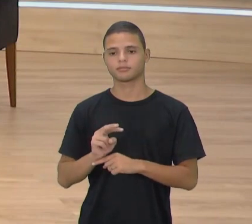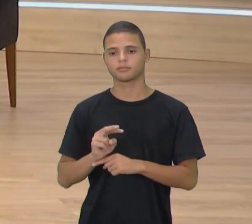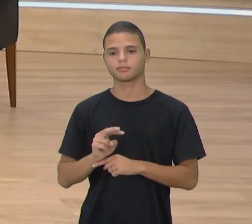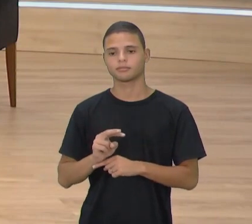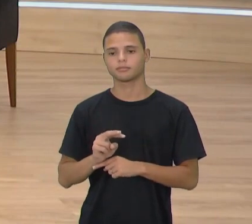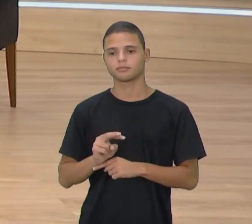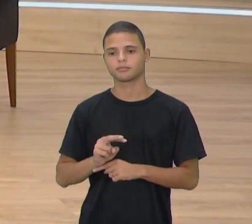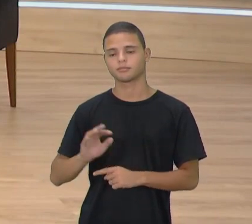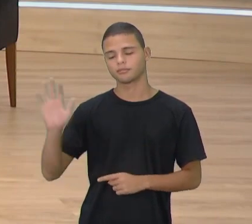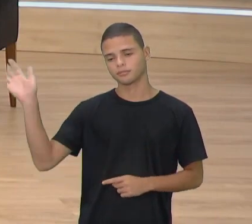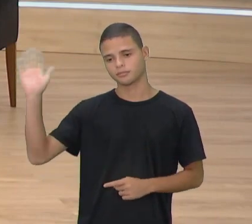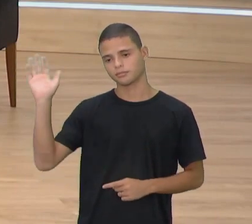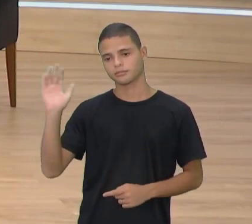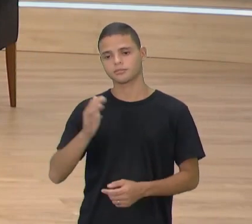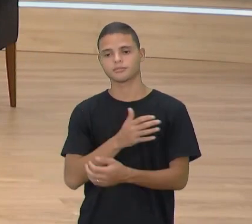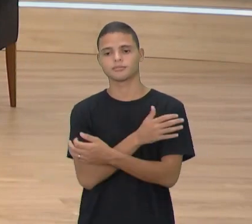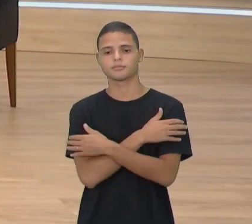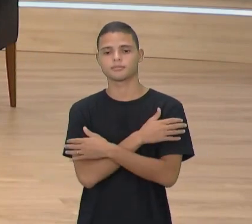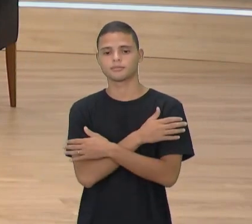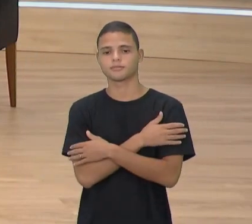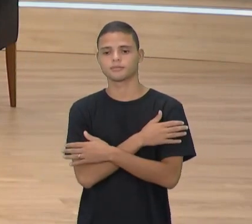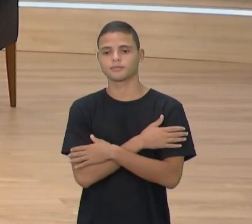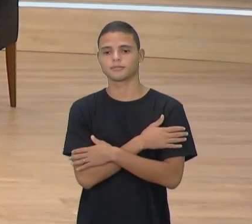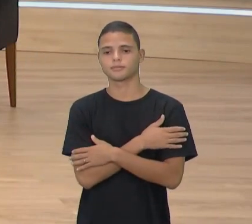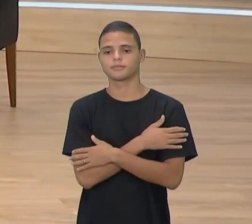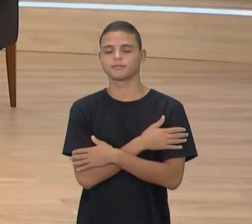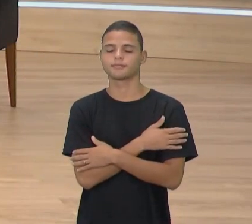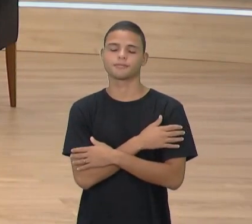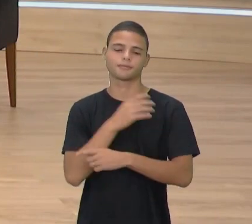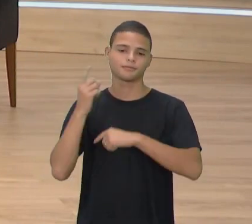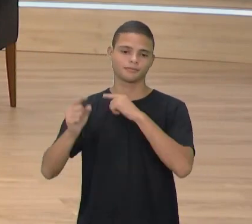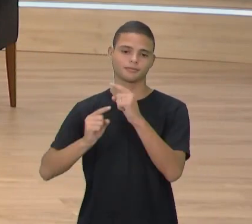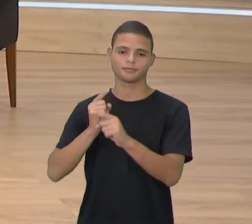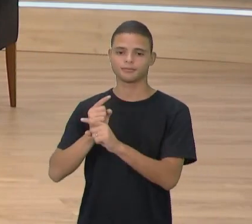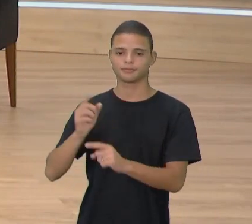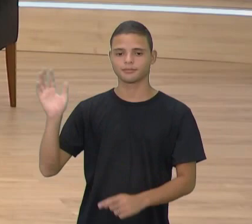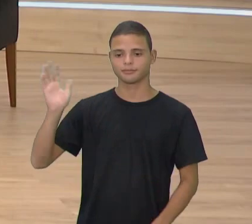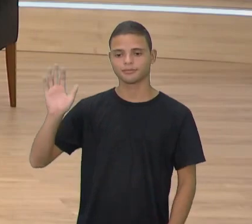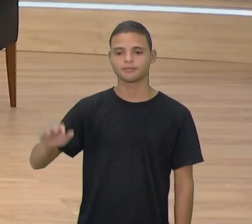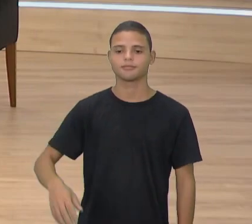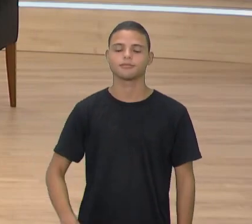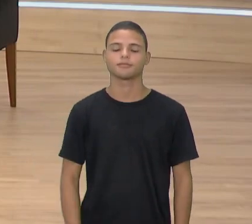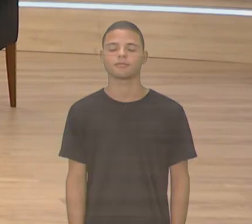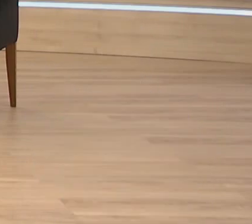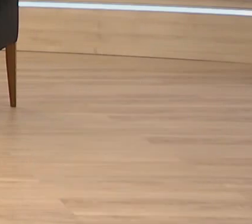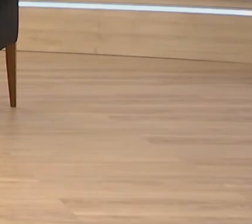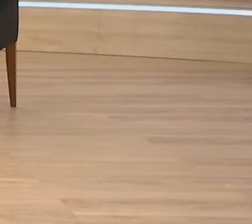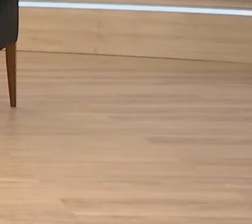sustentabilidade. Grande abraço para você, fiquem em paz, até a próxima aula. Tchau.